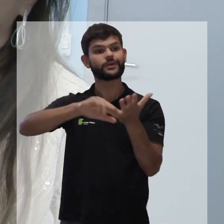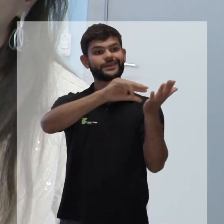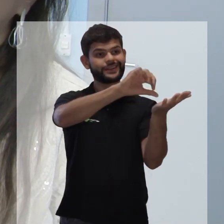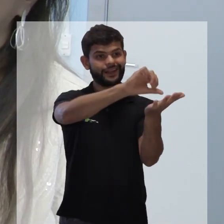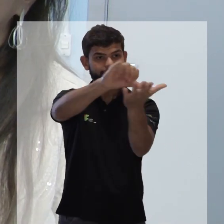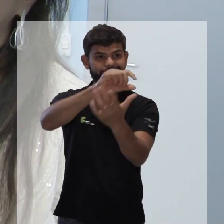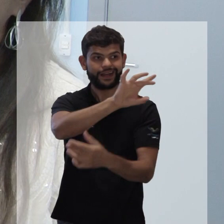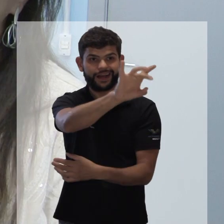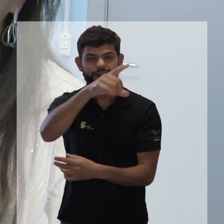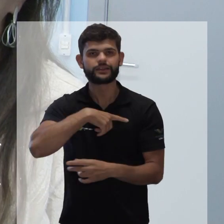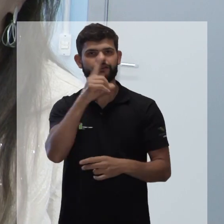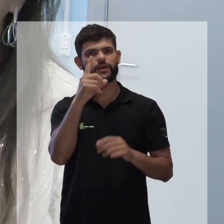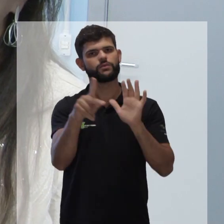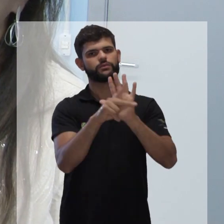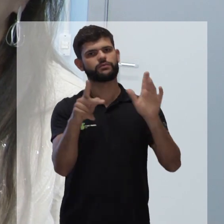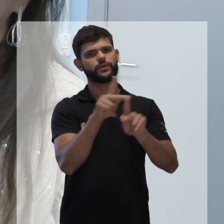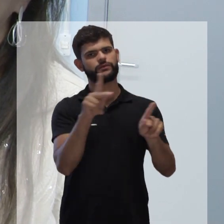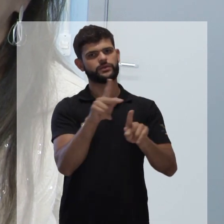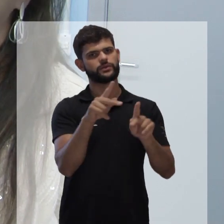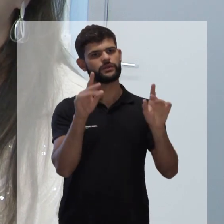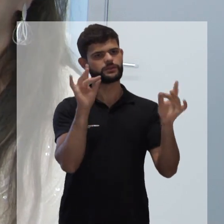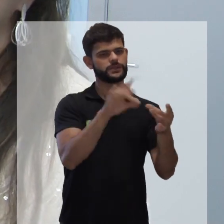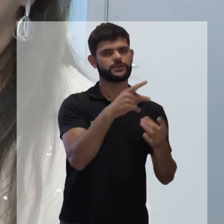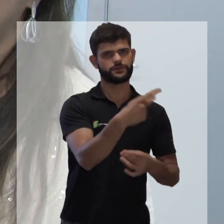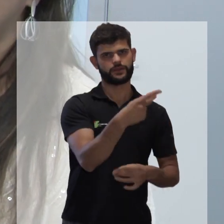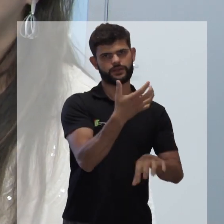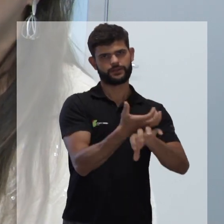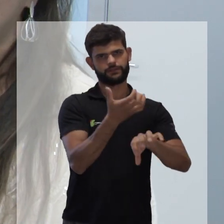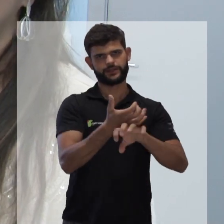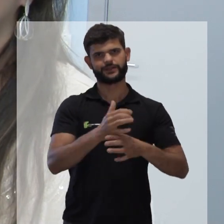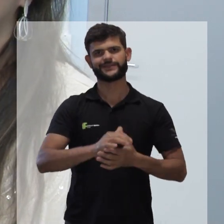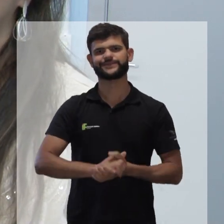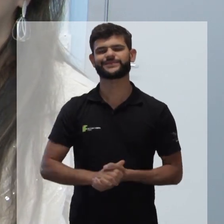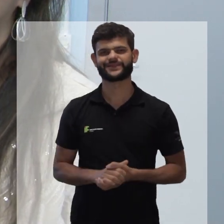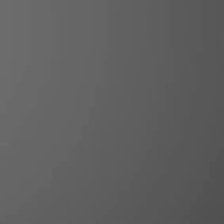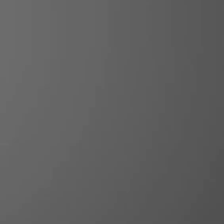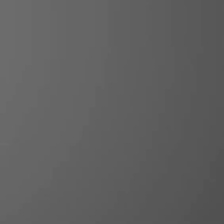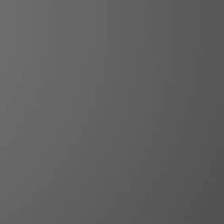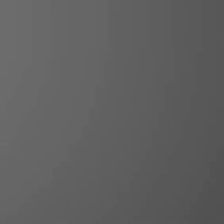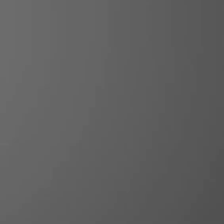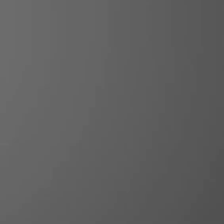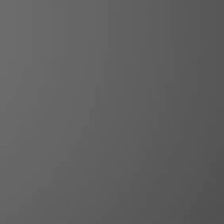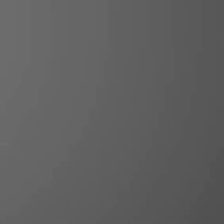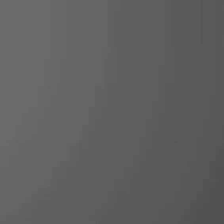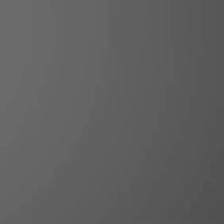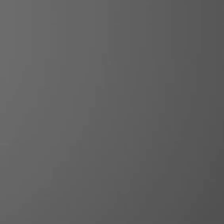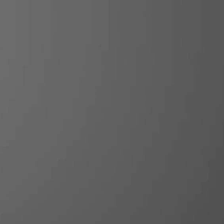campus. Então, cada campus terá o seu professor de educação especial para implantar essa sala de recursos.